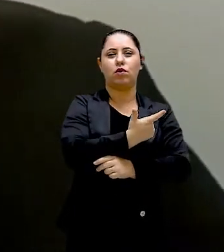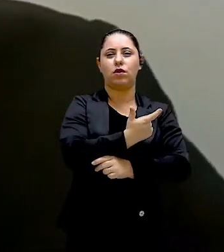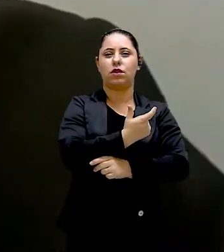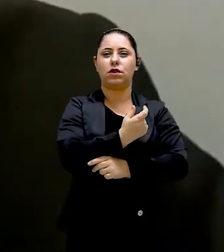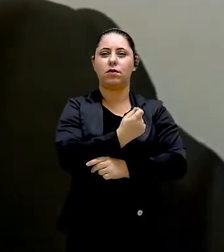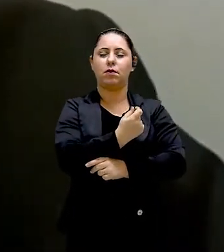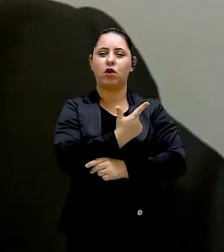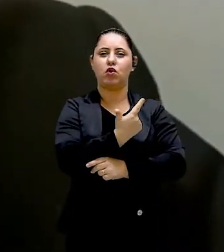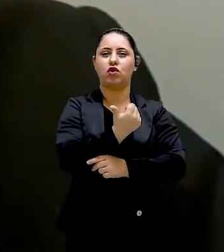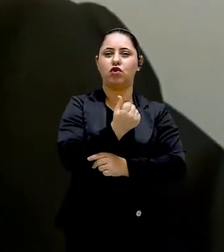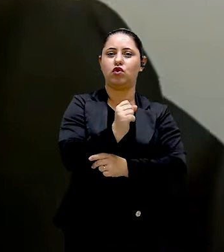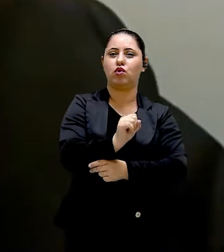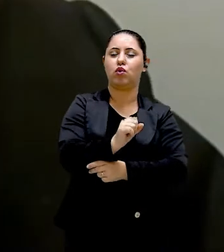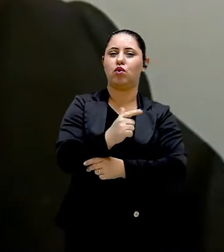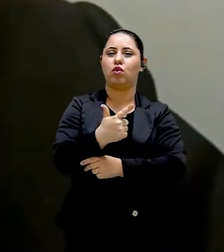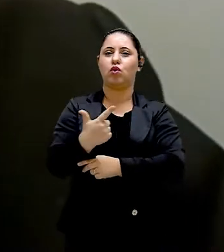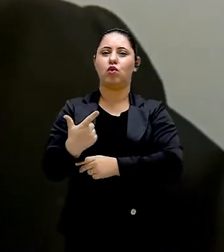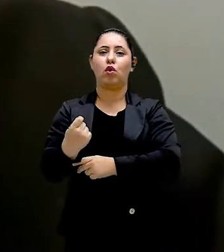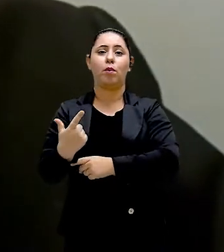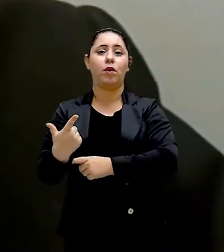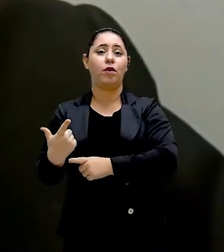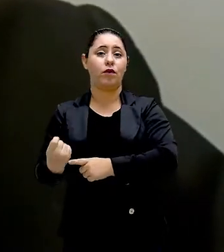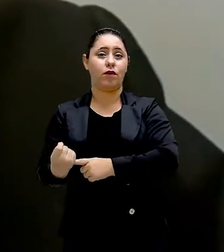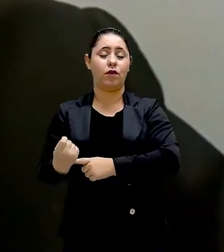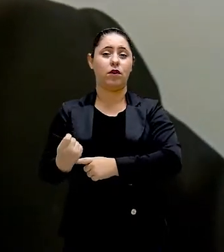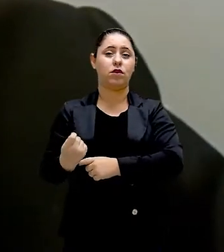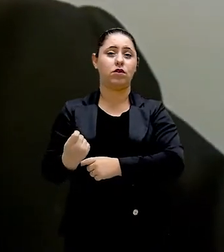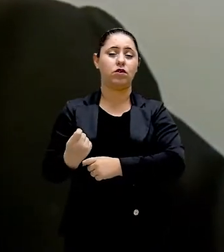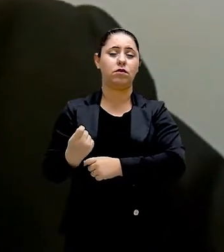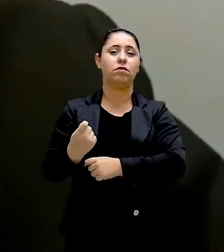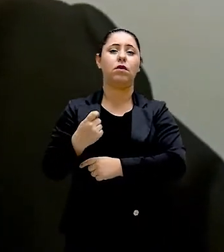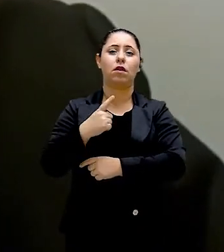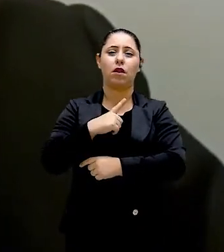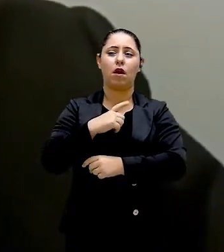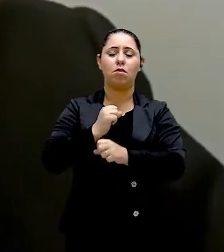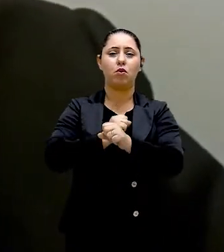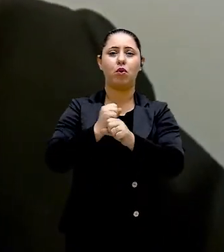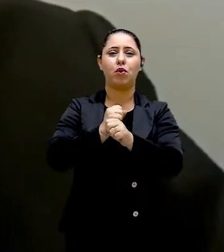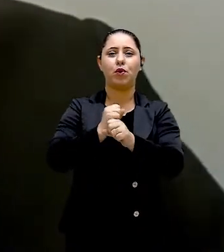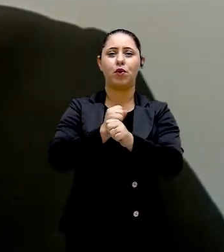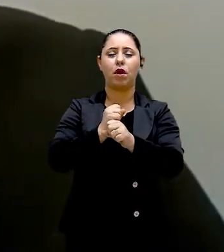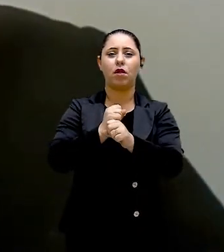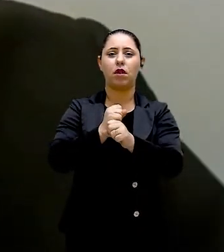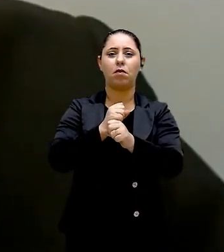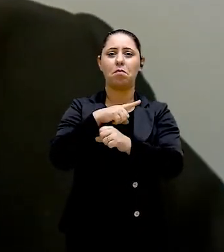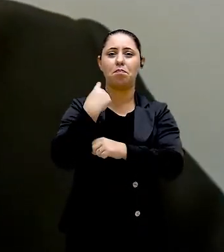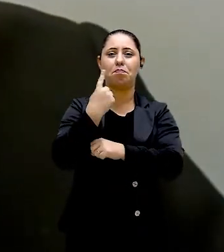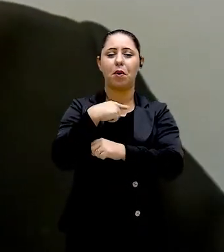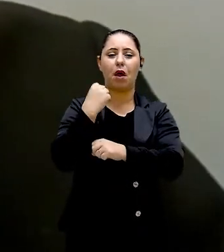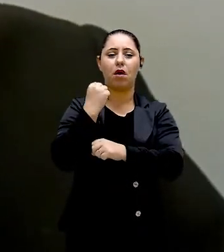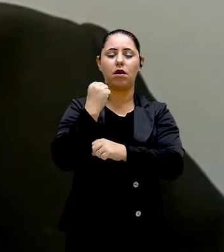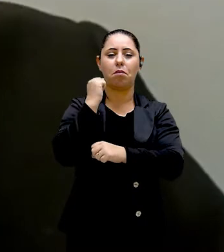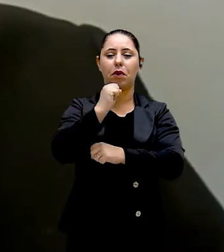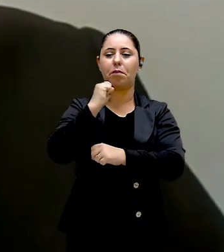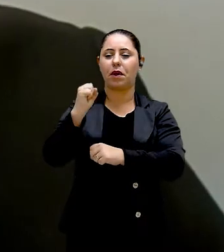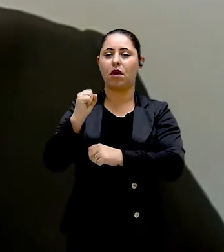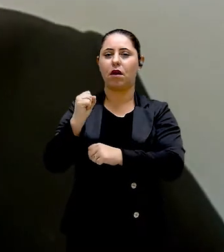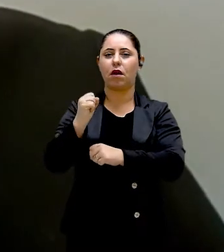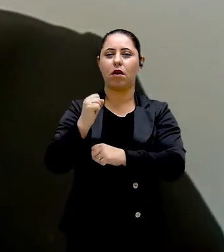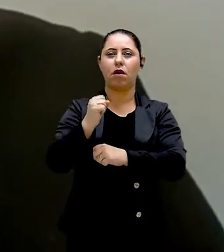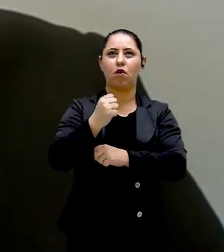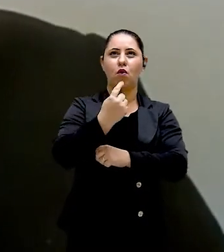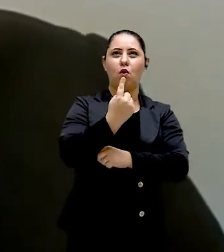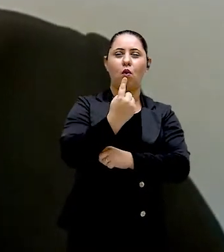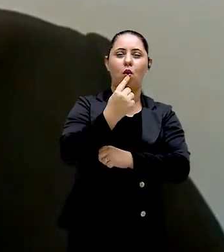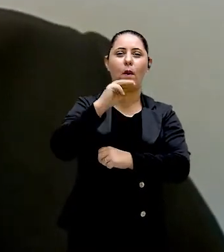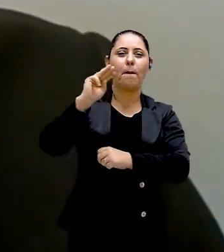2018 e 2020, por ano foram sacrificados cerca de 1,5 milhão a